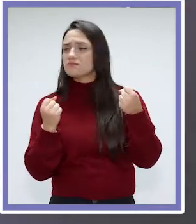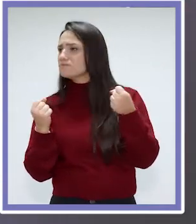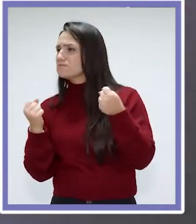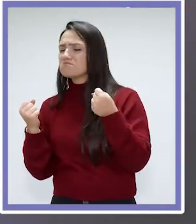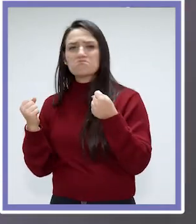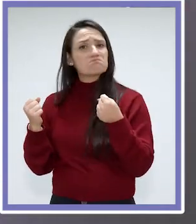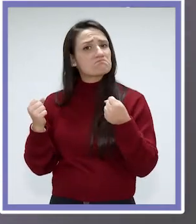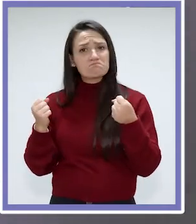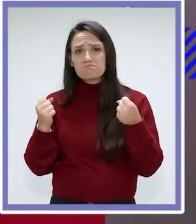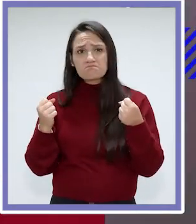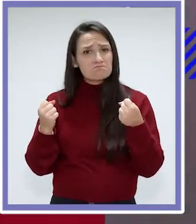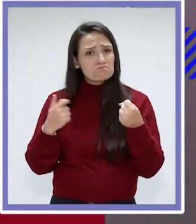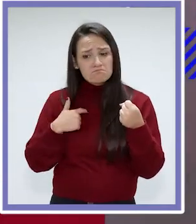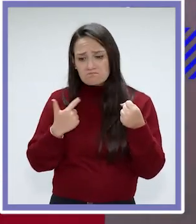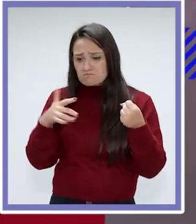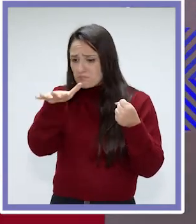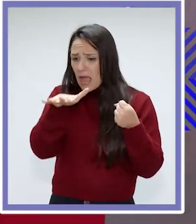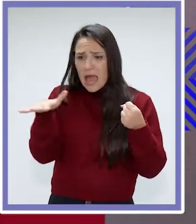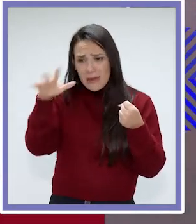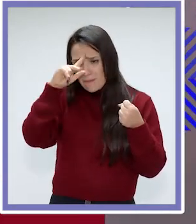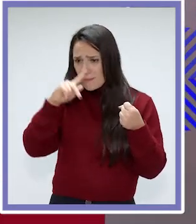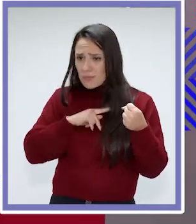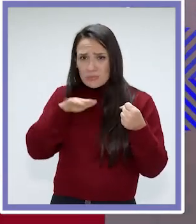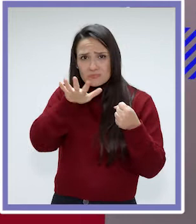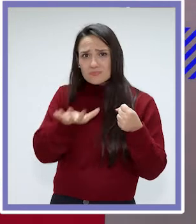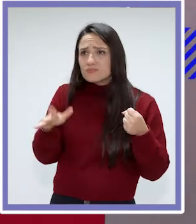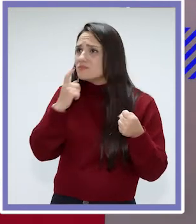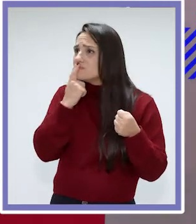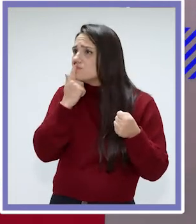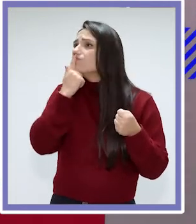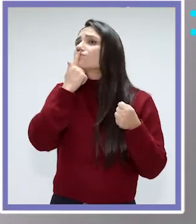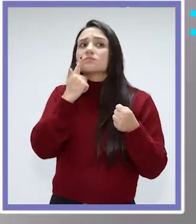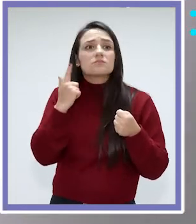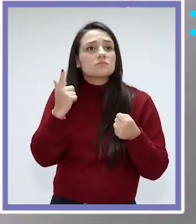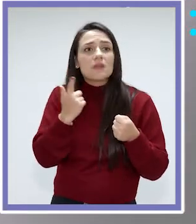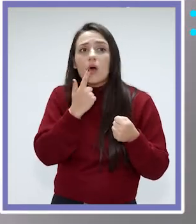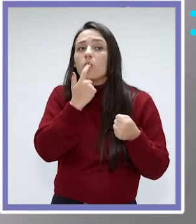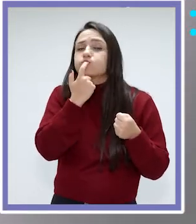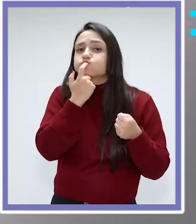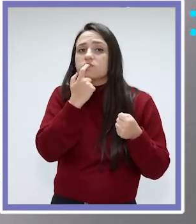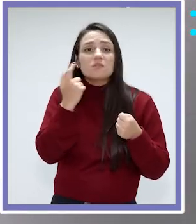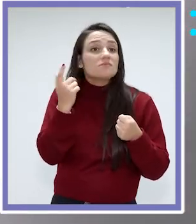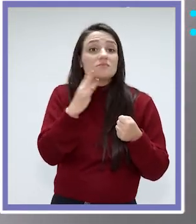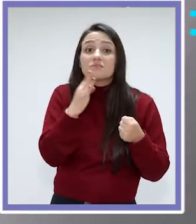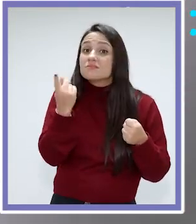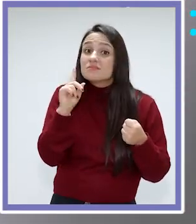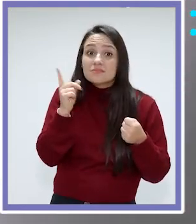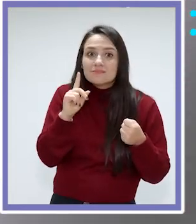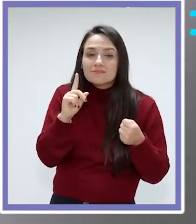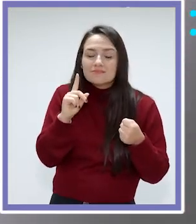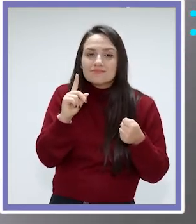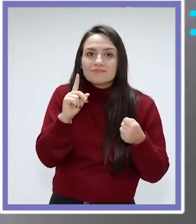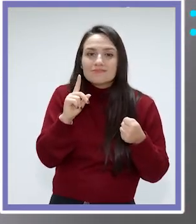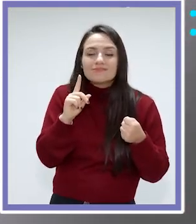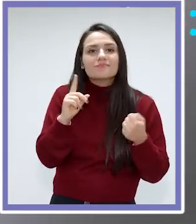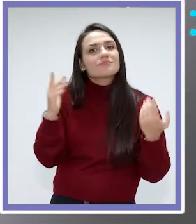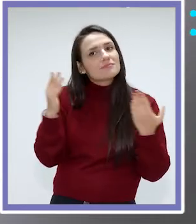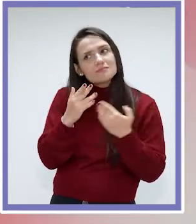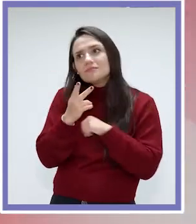não conhecíamos aqui a nossa realidade. Então, isso, assim, muda a questão econômica, muda a questão, acho, da relação que nós